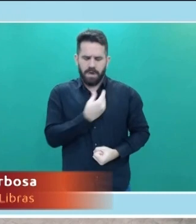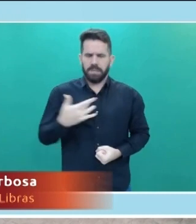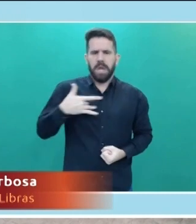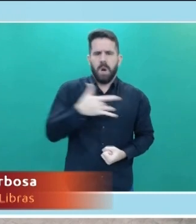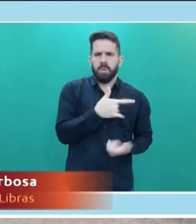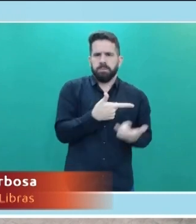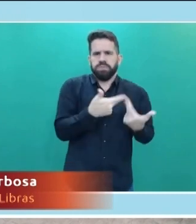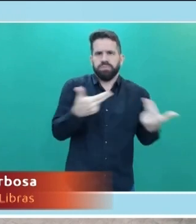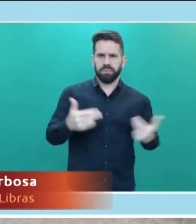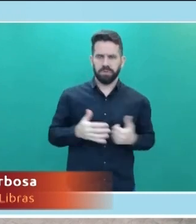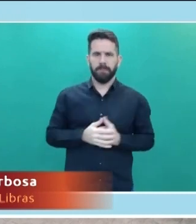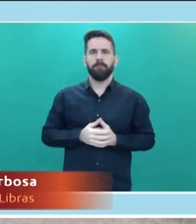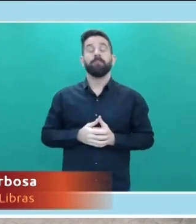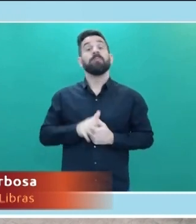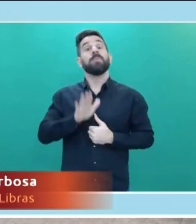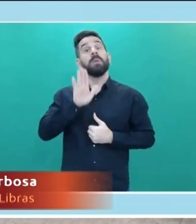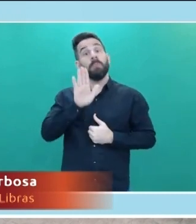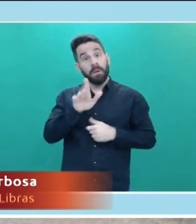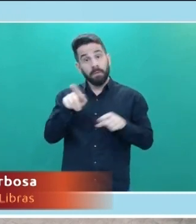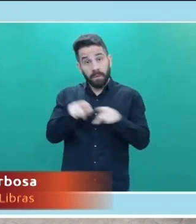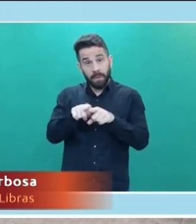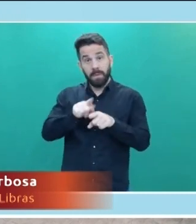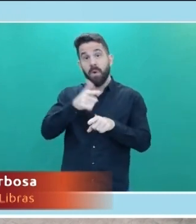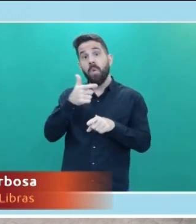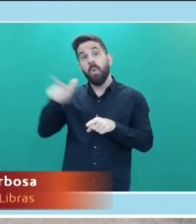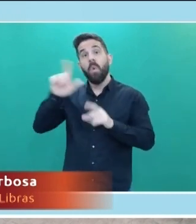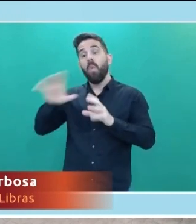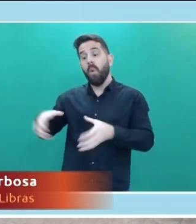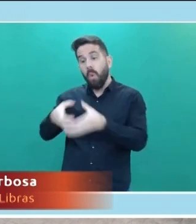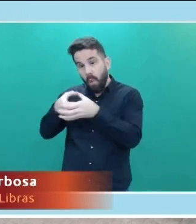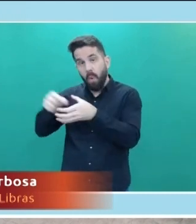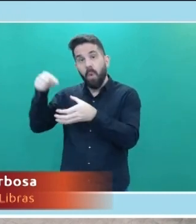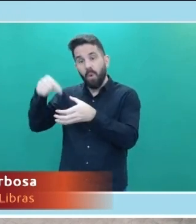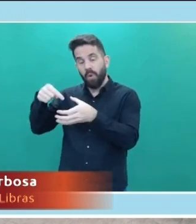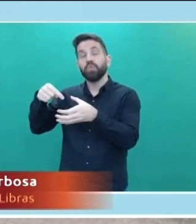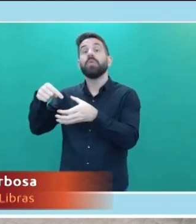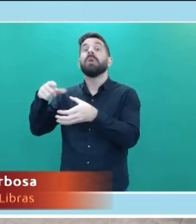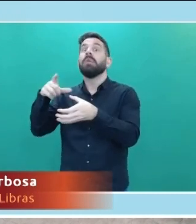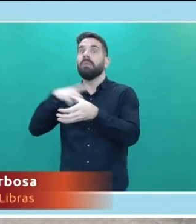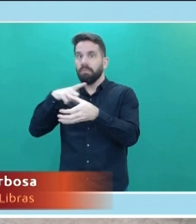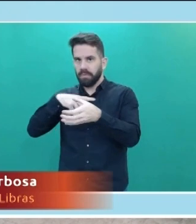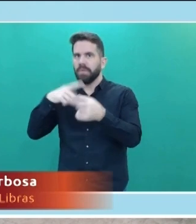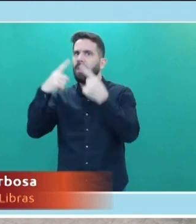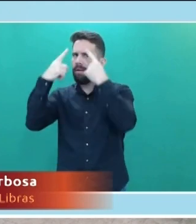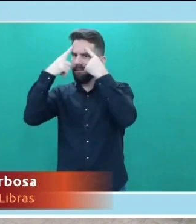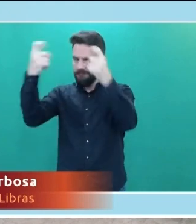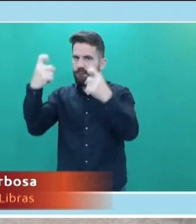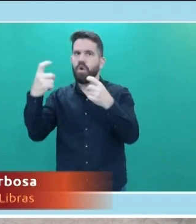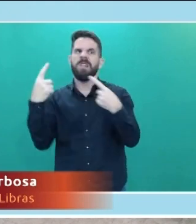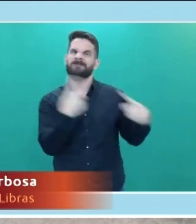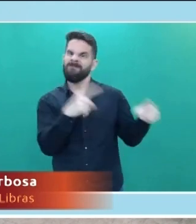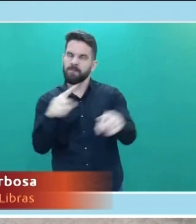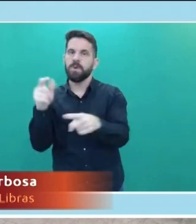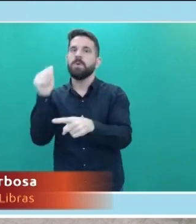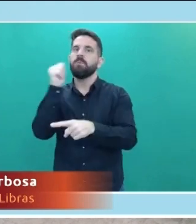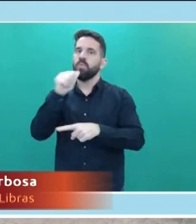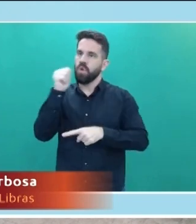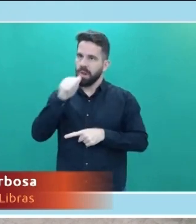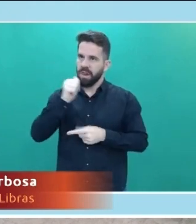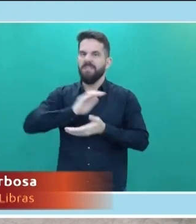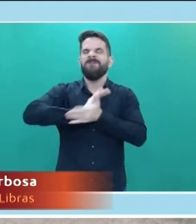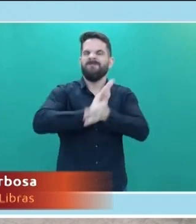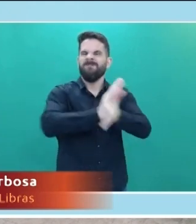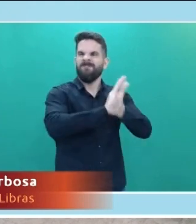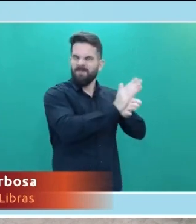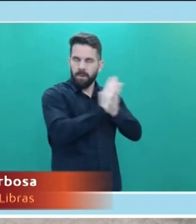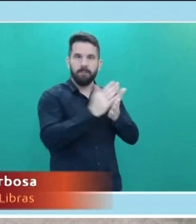MGTOWs que promovem também o extremismo violento, né? Ou a violência, ou a misoginia explícita mesmo, dentro